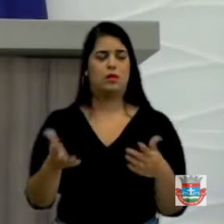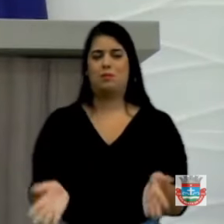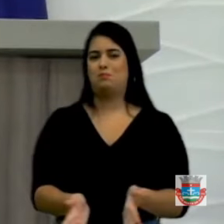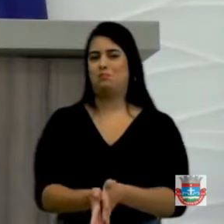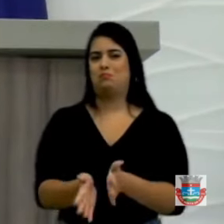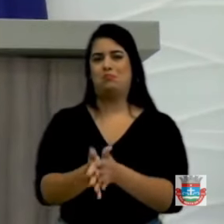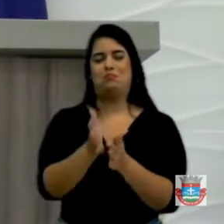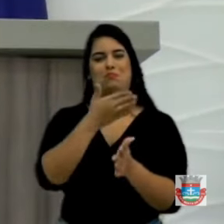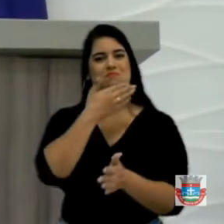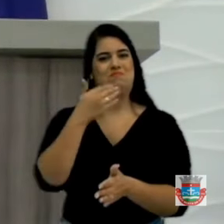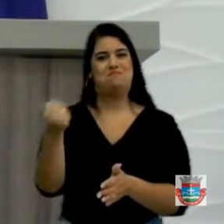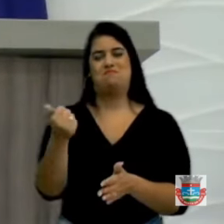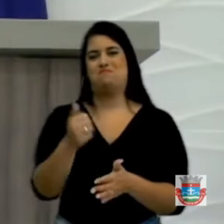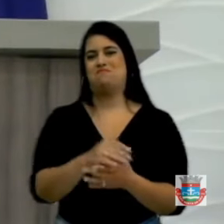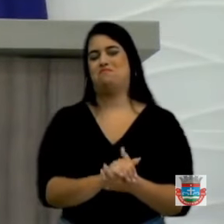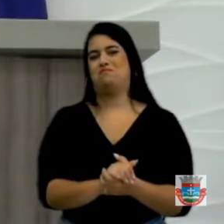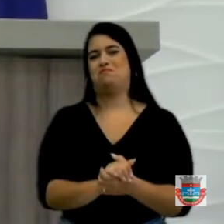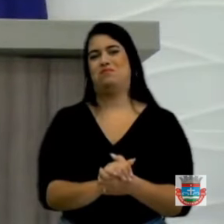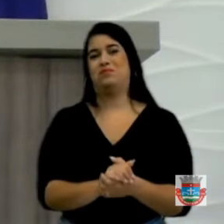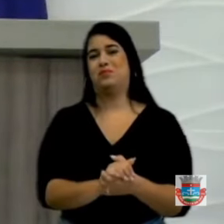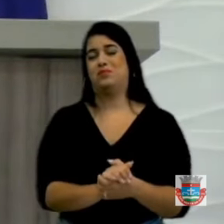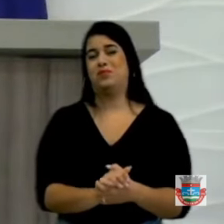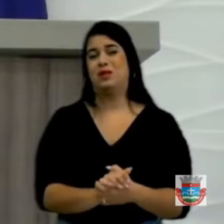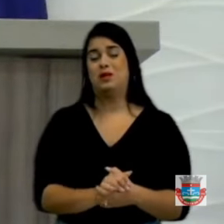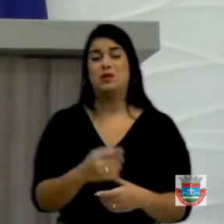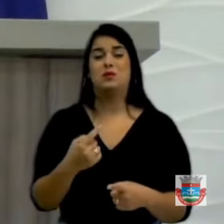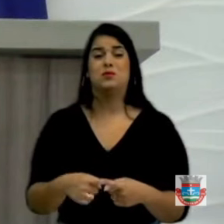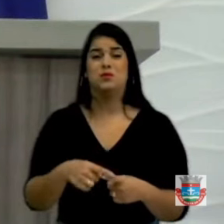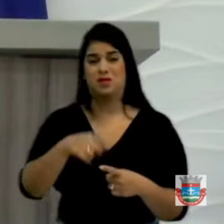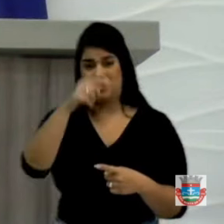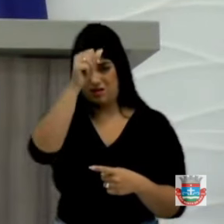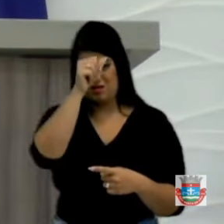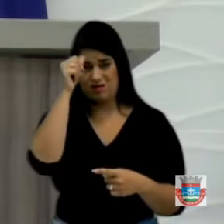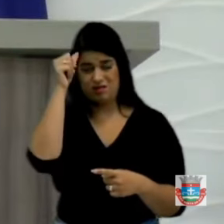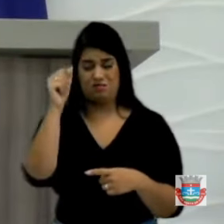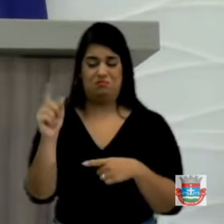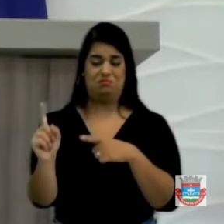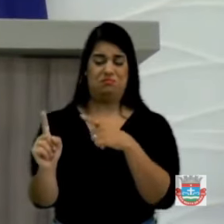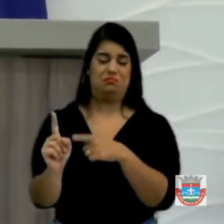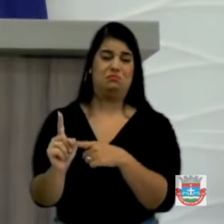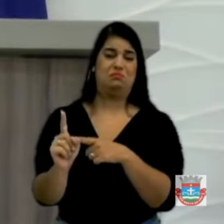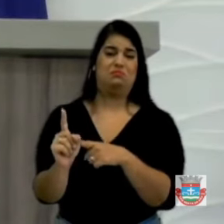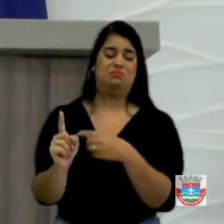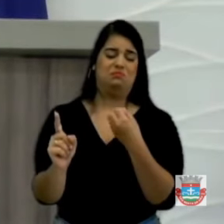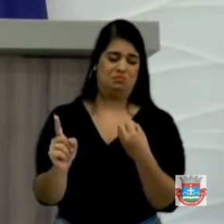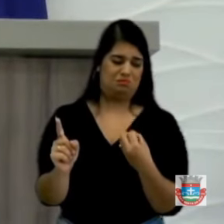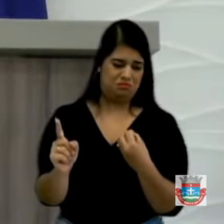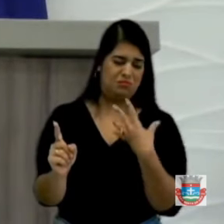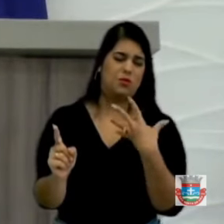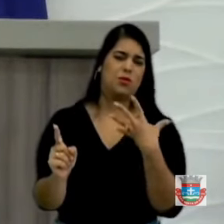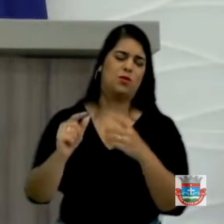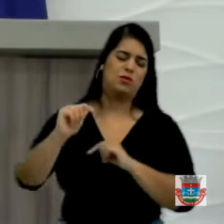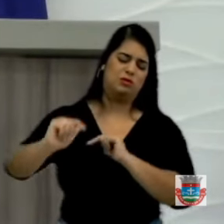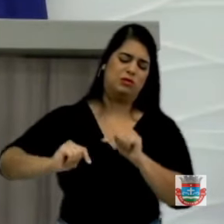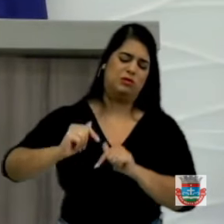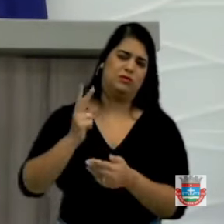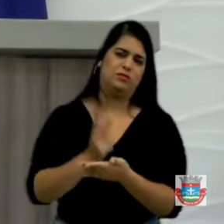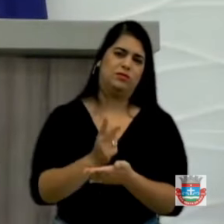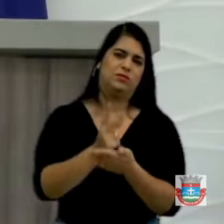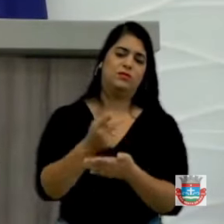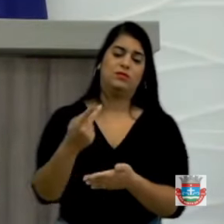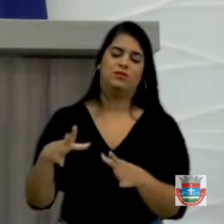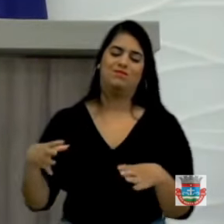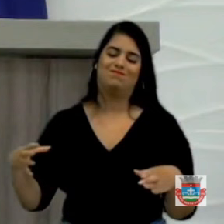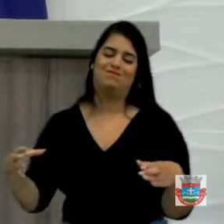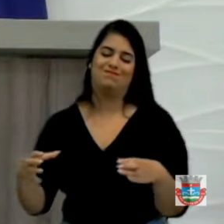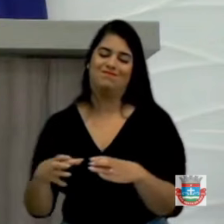parabéns. Porque você corre atrás, Alexandre. E Paulo Renato. E toda a sua equipe. Porque todos